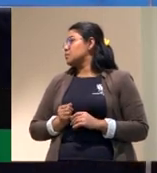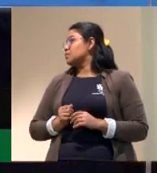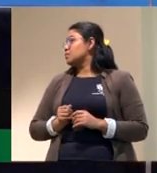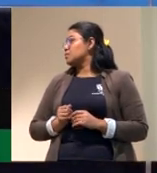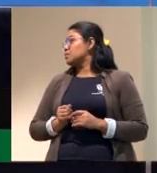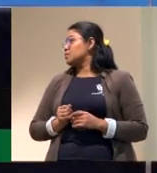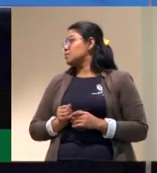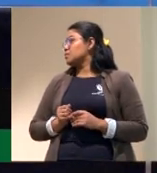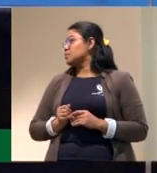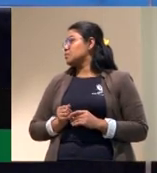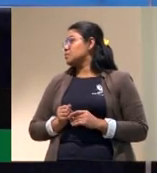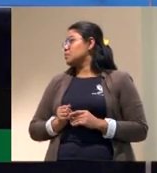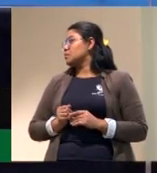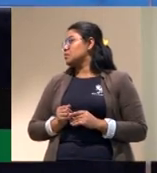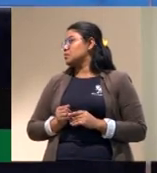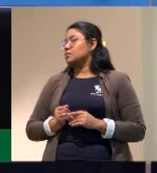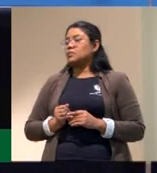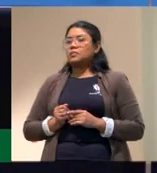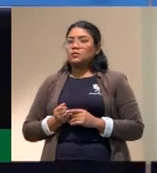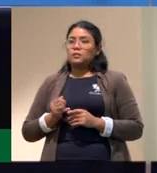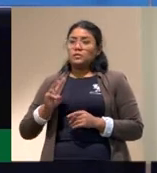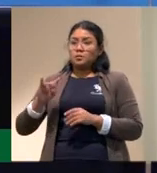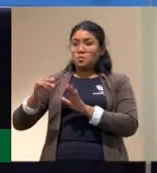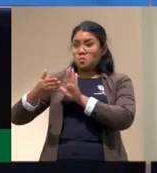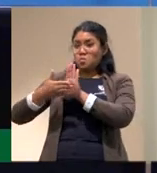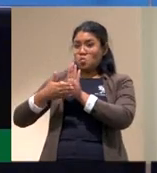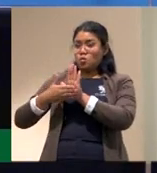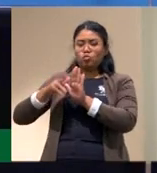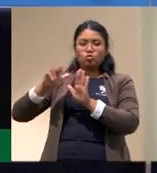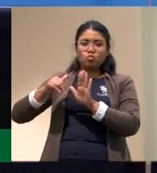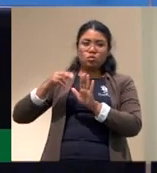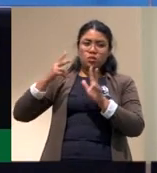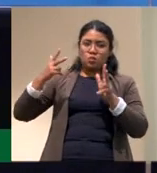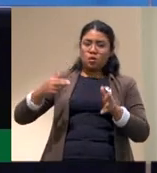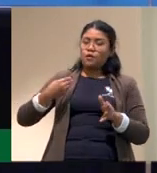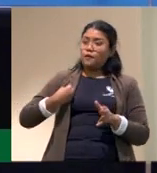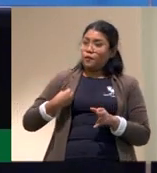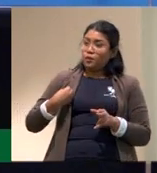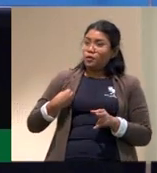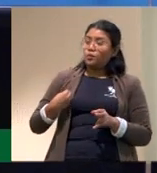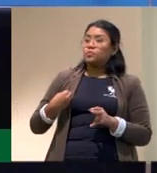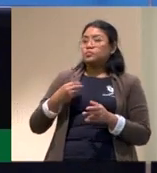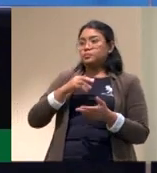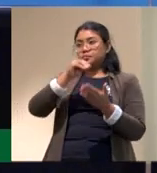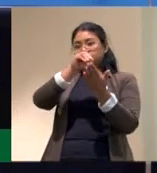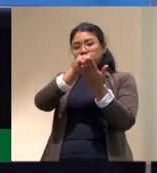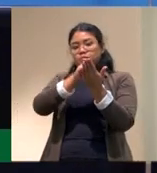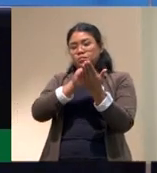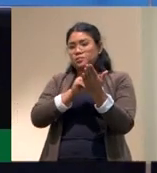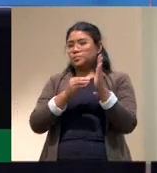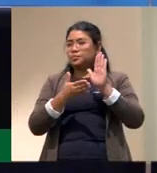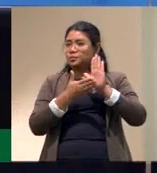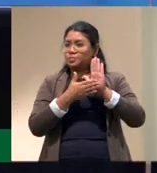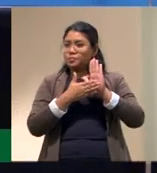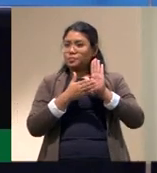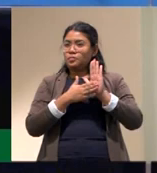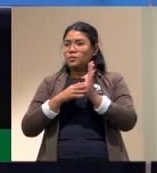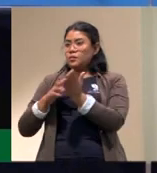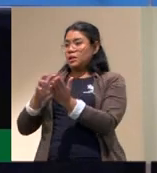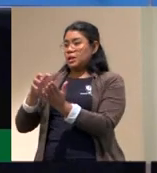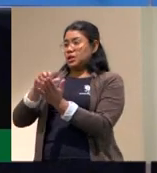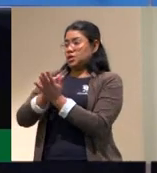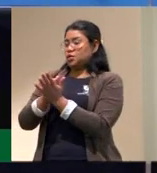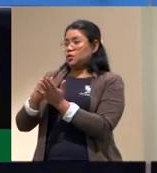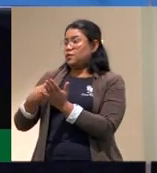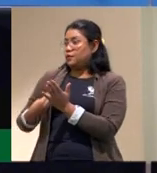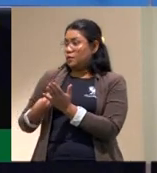que foi proposto, que nunca é igual ao vivido, né? Então, uma coisa é o registro do proposto, outra coisa é o registro do vivido,